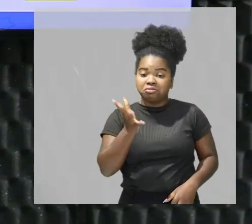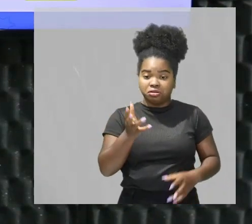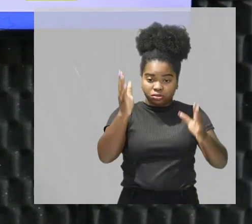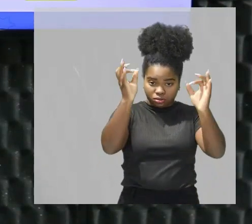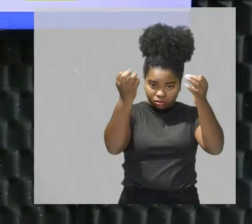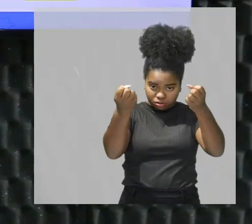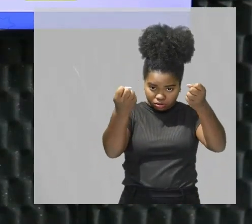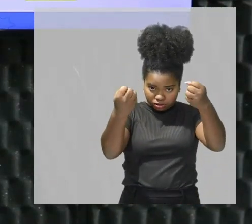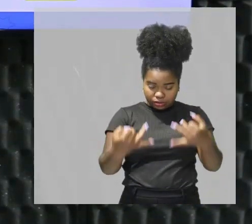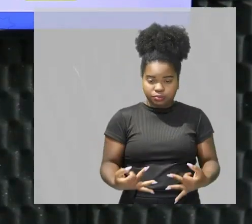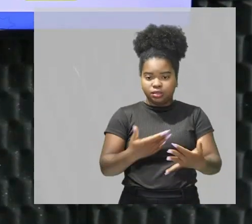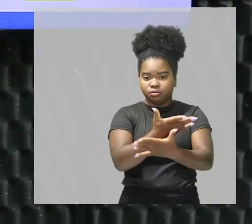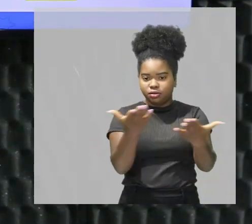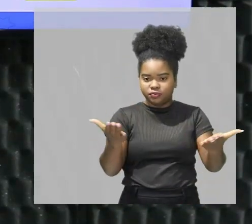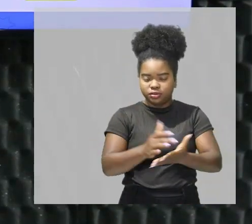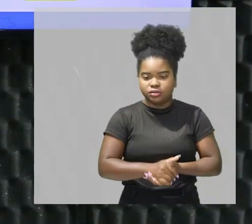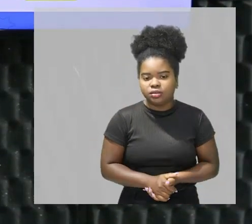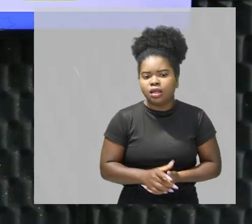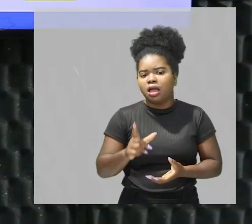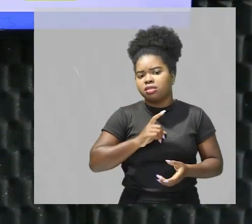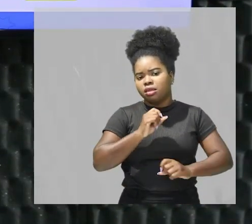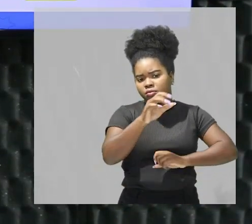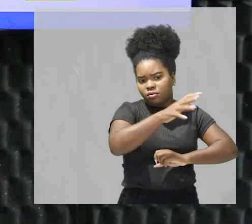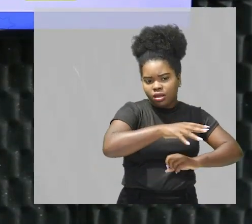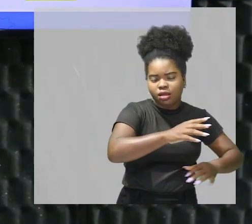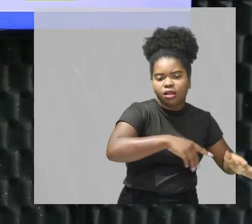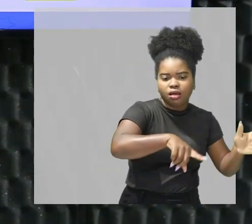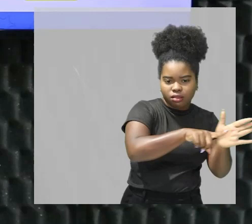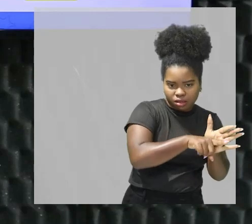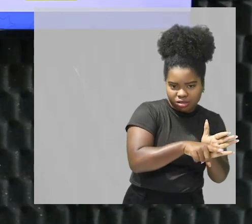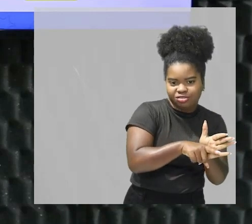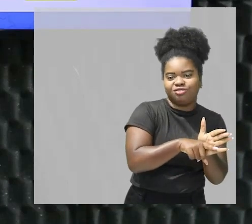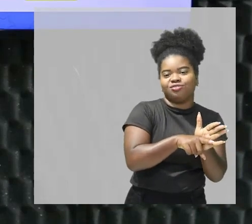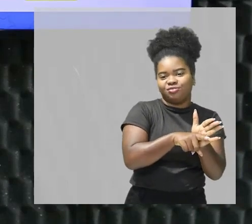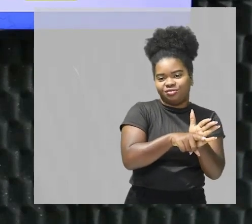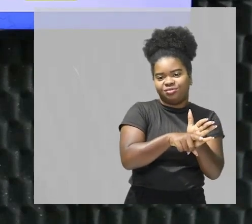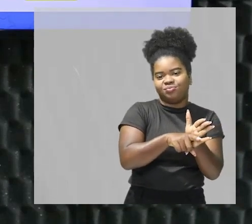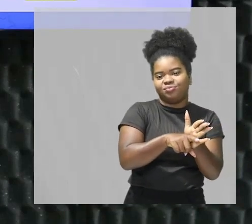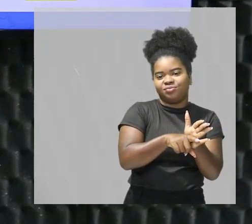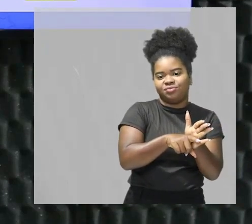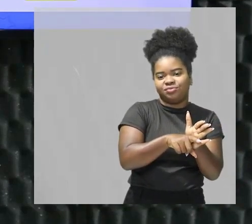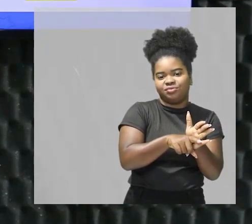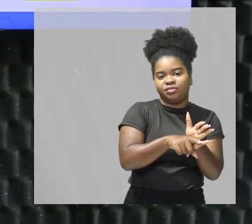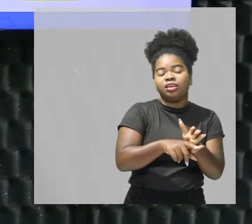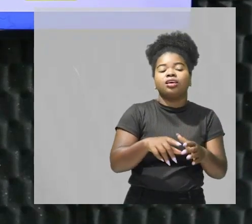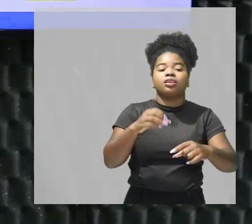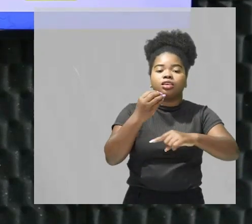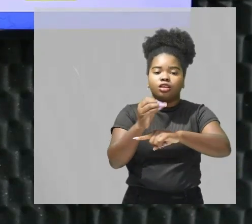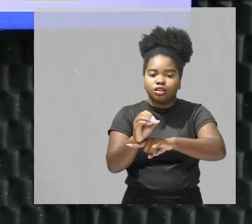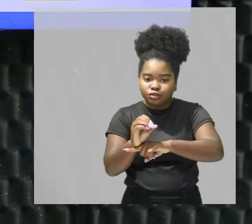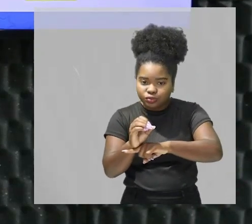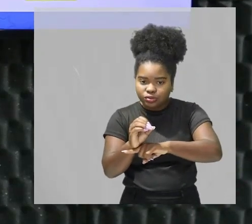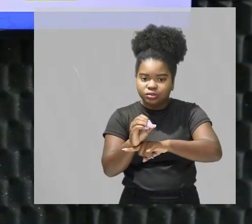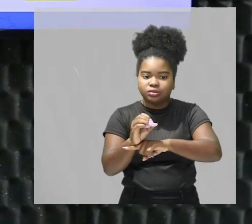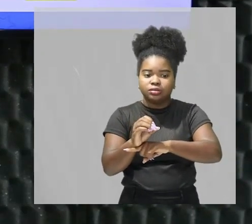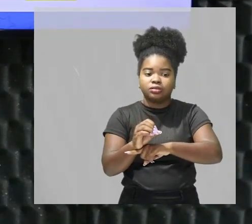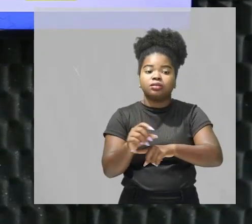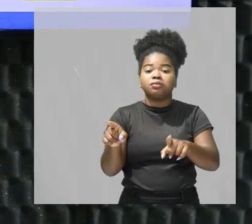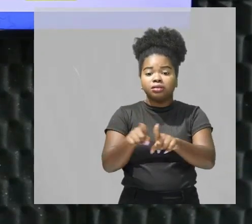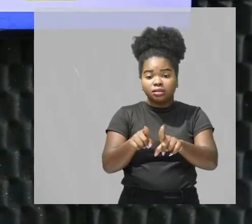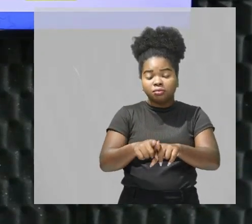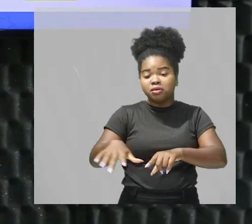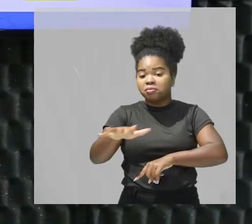anteriormente. Então, eu tenho uma região negativa, né, que é o átomo de oxigênio, e uma região